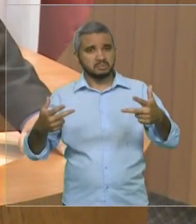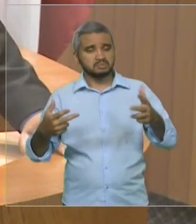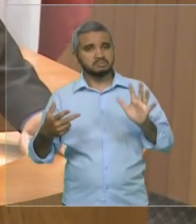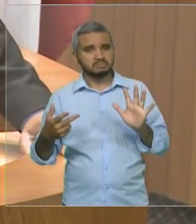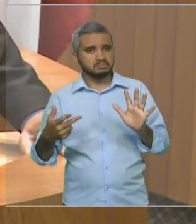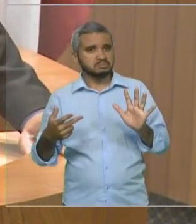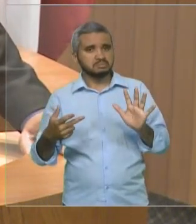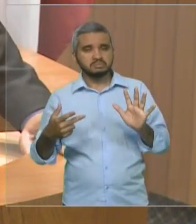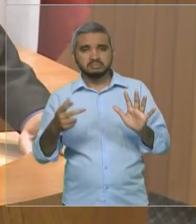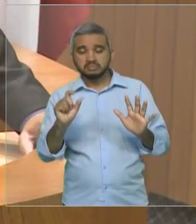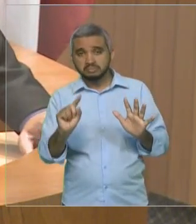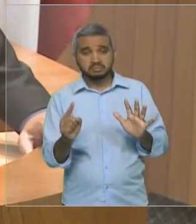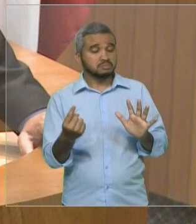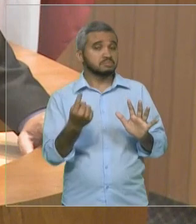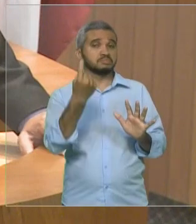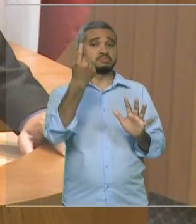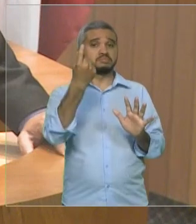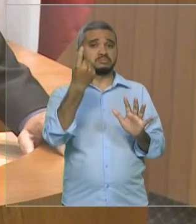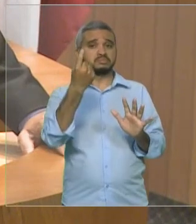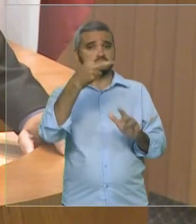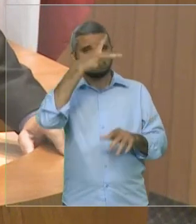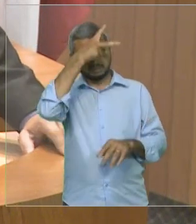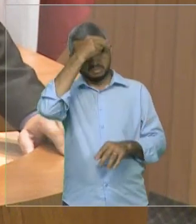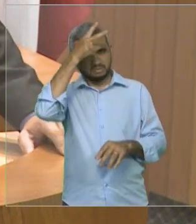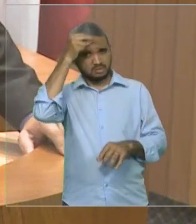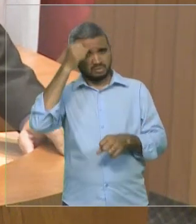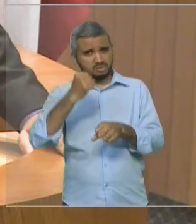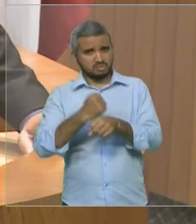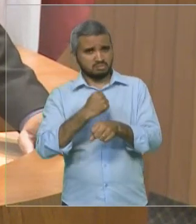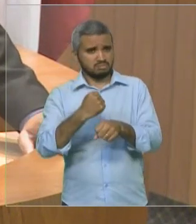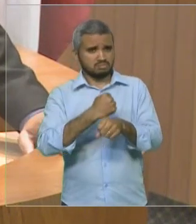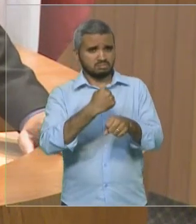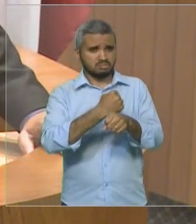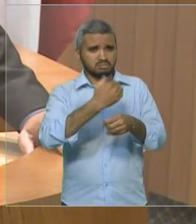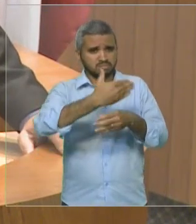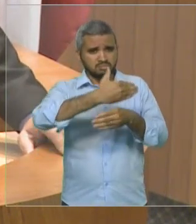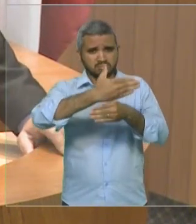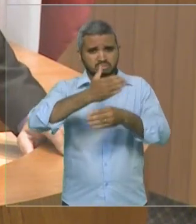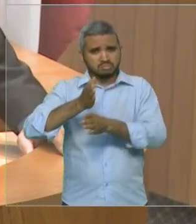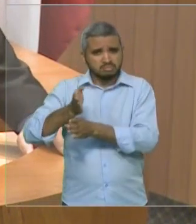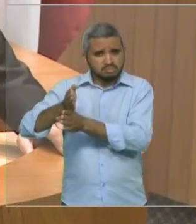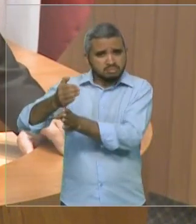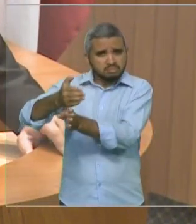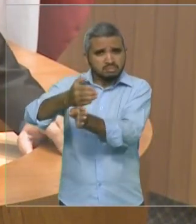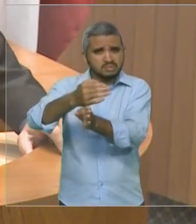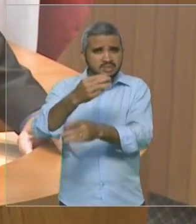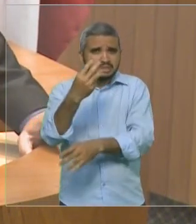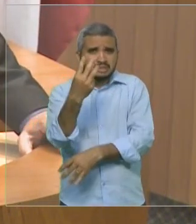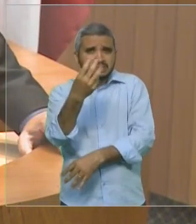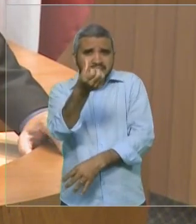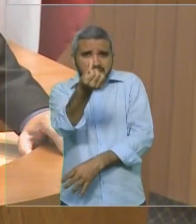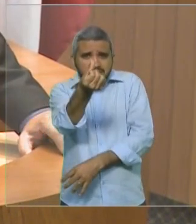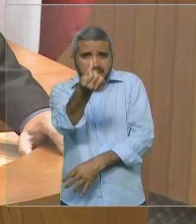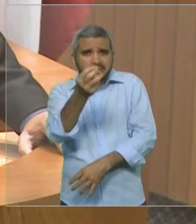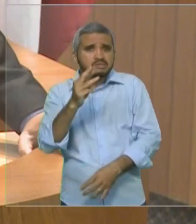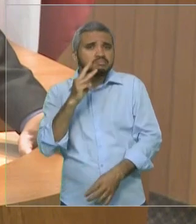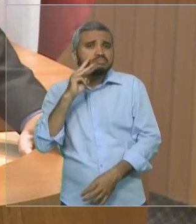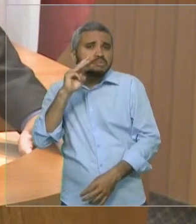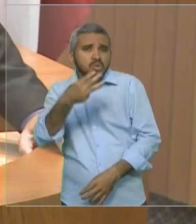completo, um investimento em torno de 6 milhões de reais e doar para o governo do